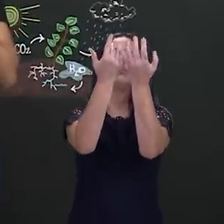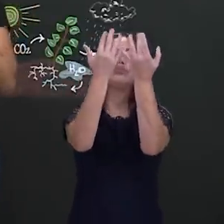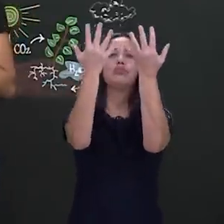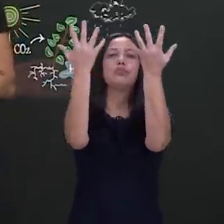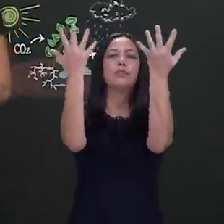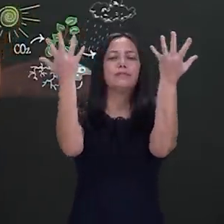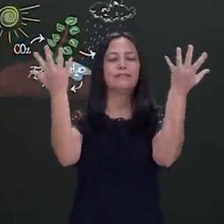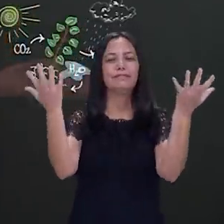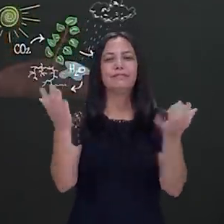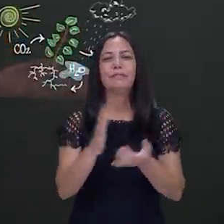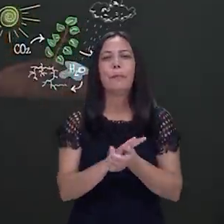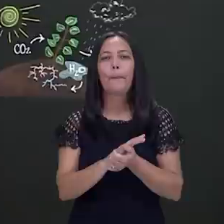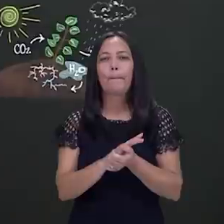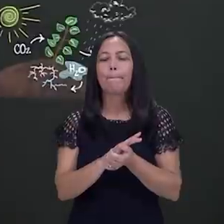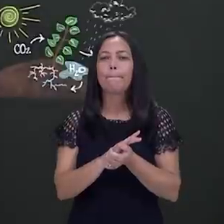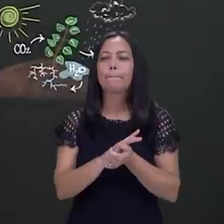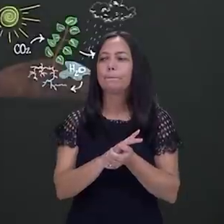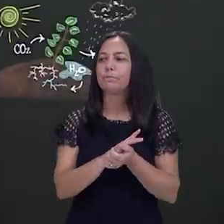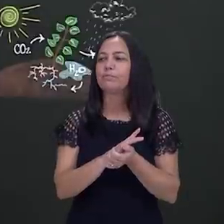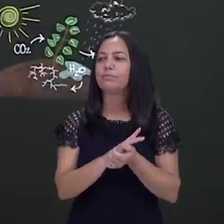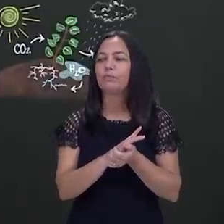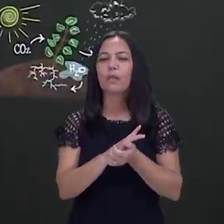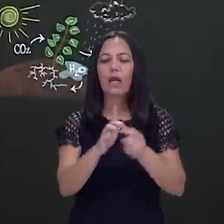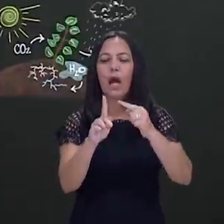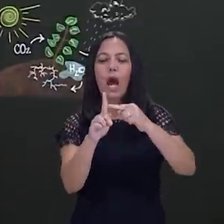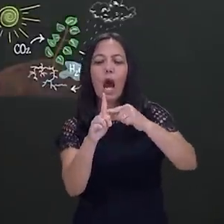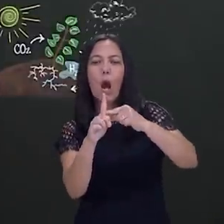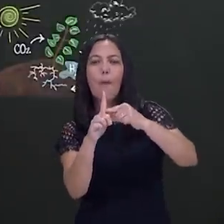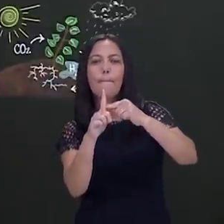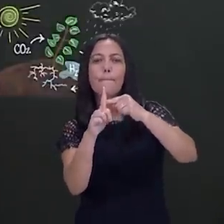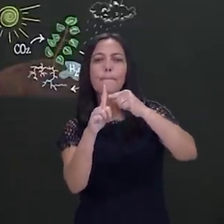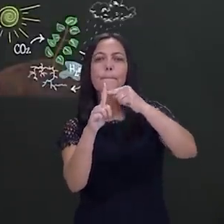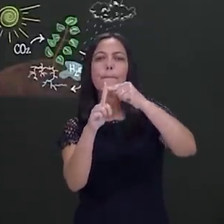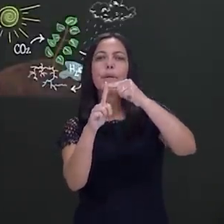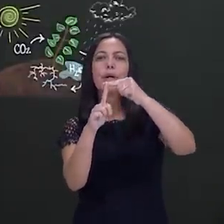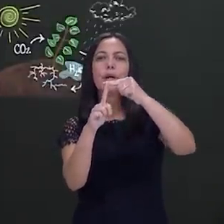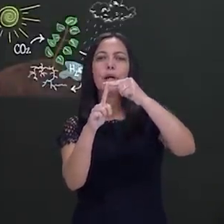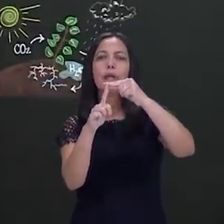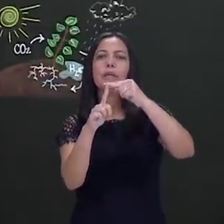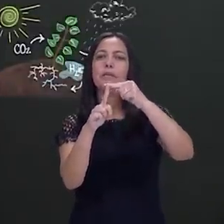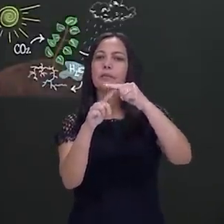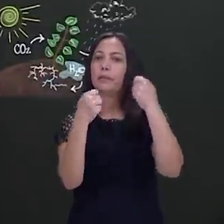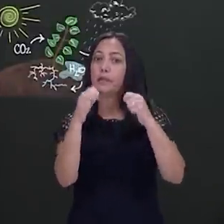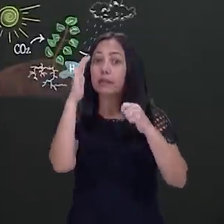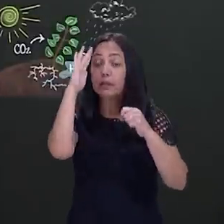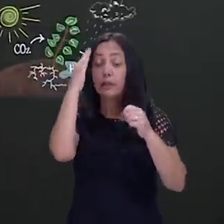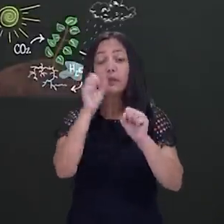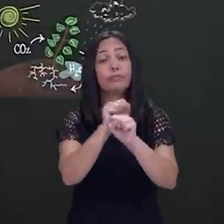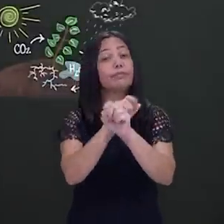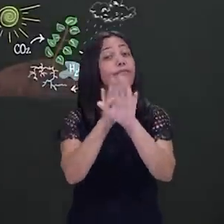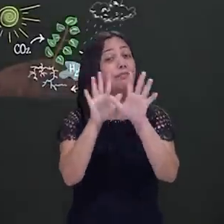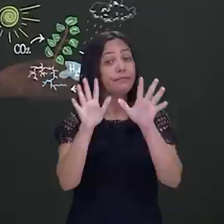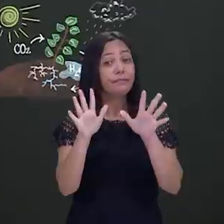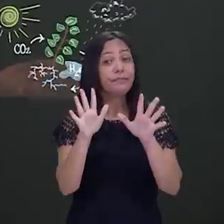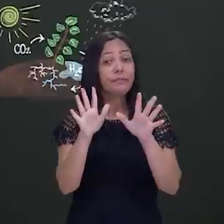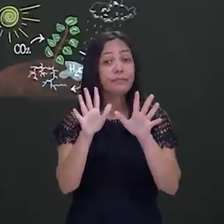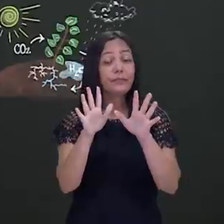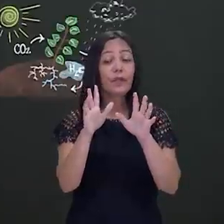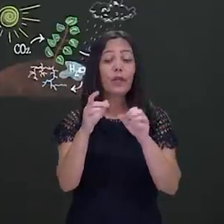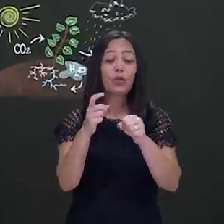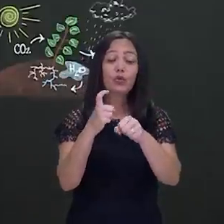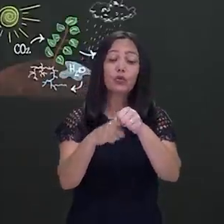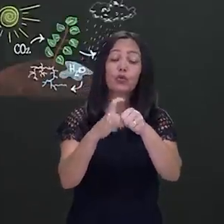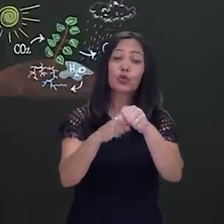do copo, sumiu. Olha essa seta. Aumento da temperatura. Tem que ficar claro para você que do